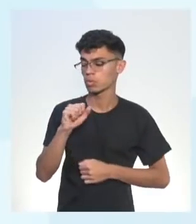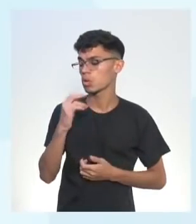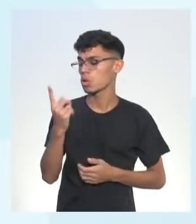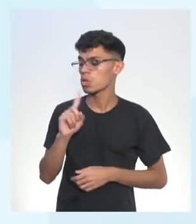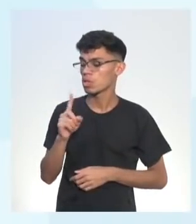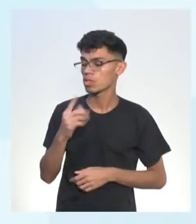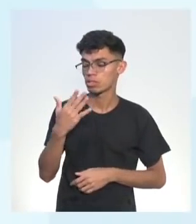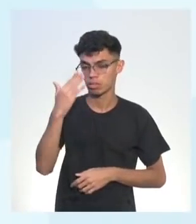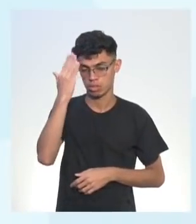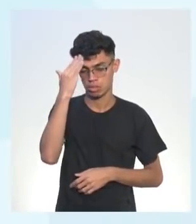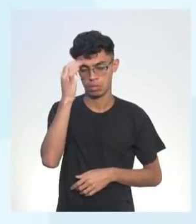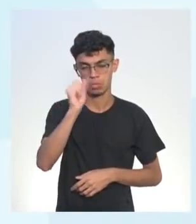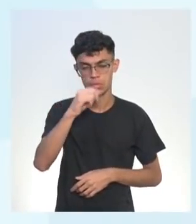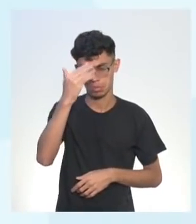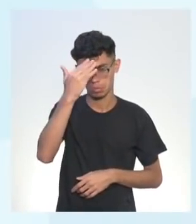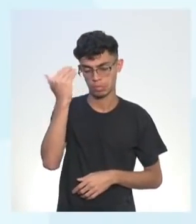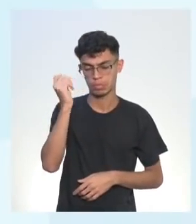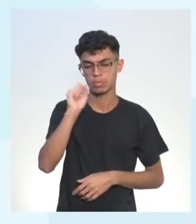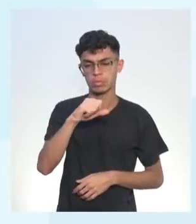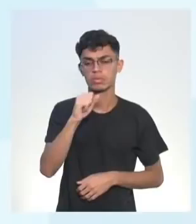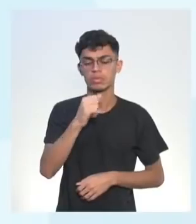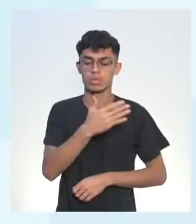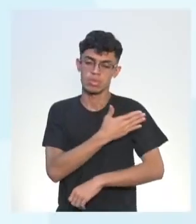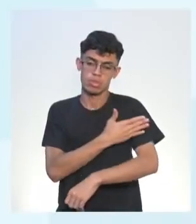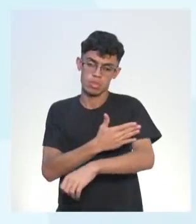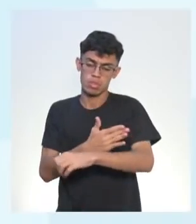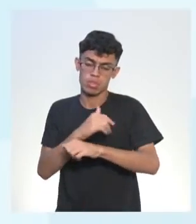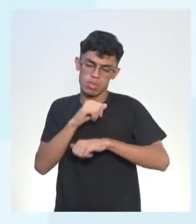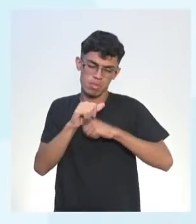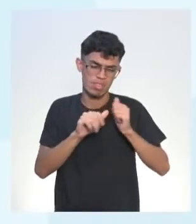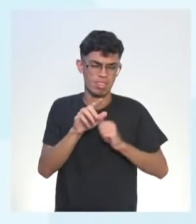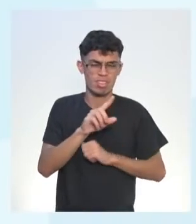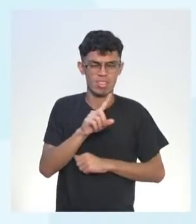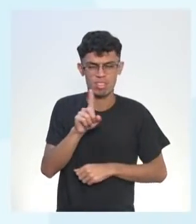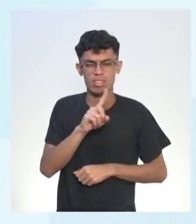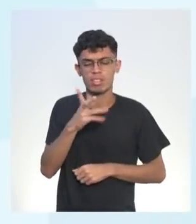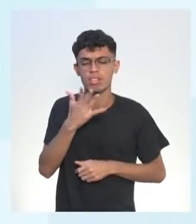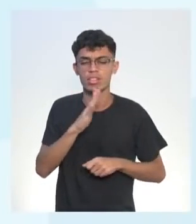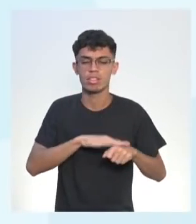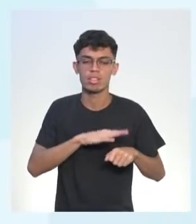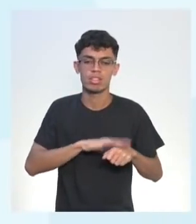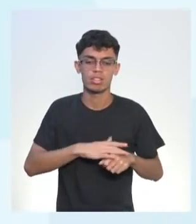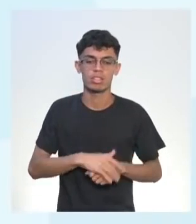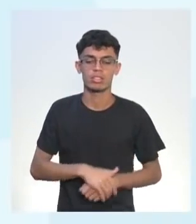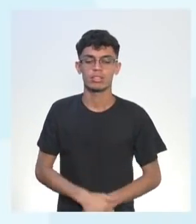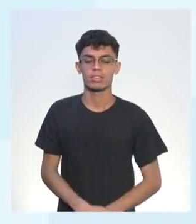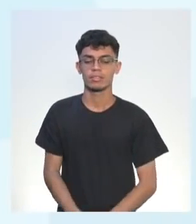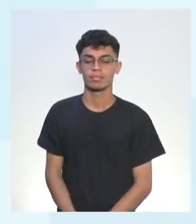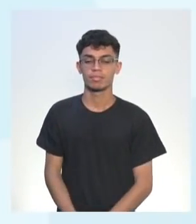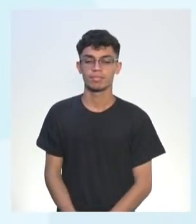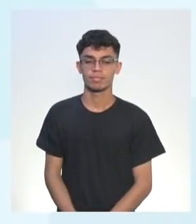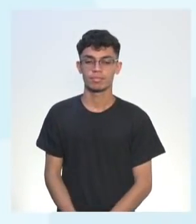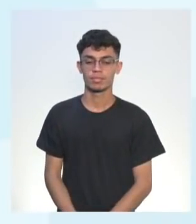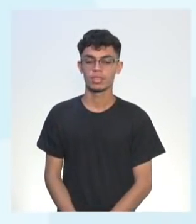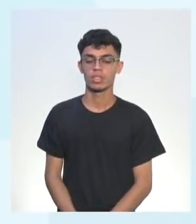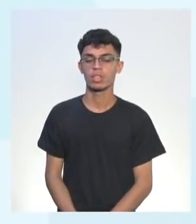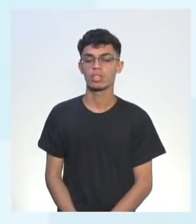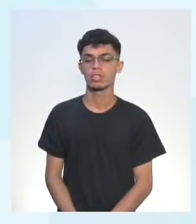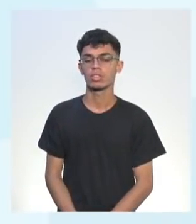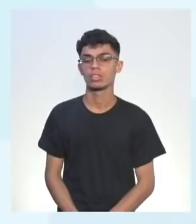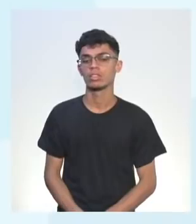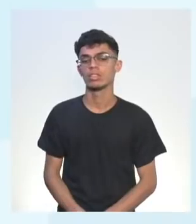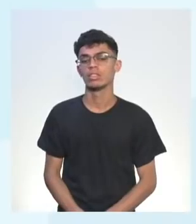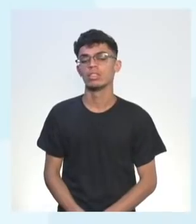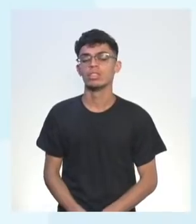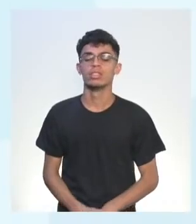Que eu saiba, sim, né? Costuma ser, né? Geralmente não muda, né? Se a gente fizer todo ele, ó, 2 vezes 2